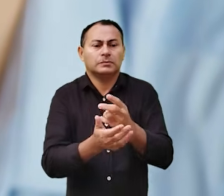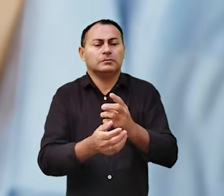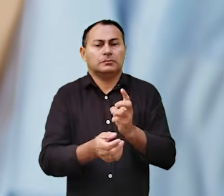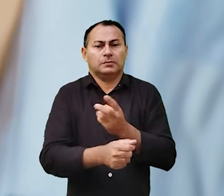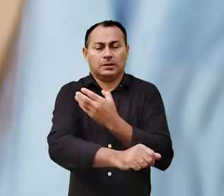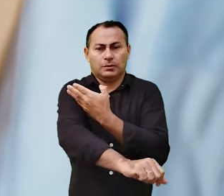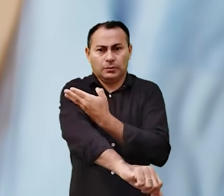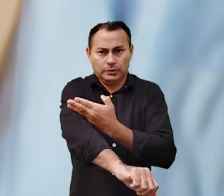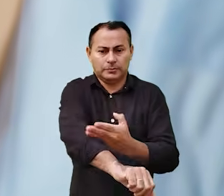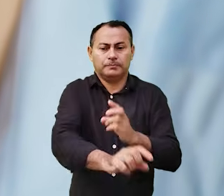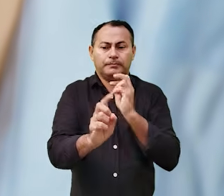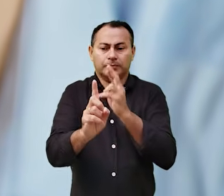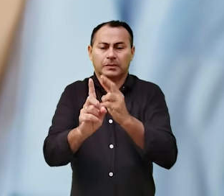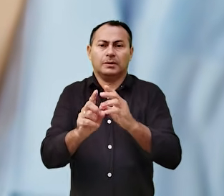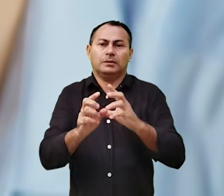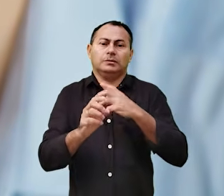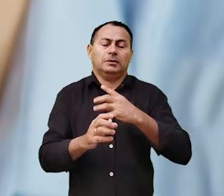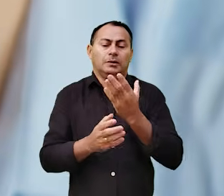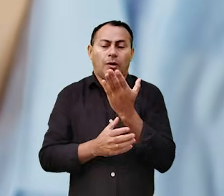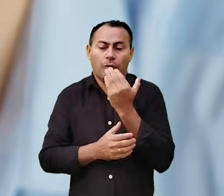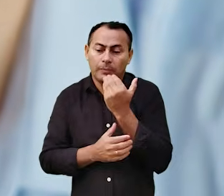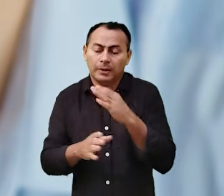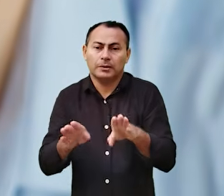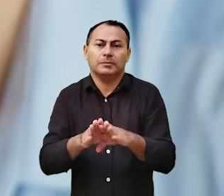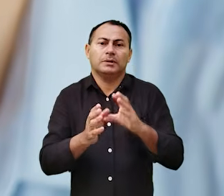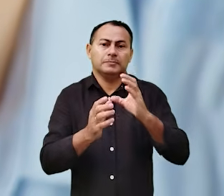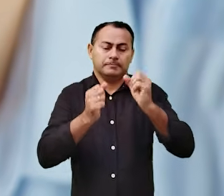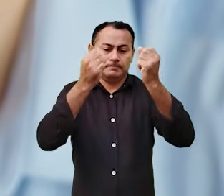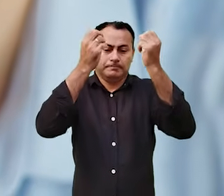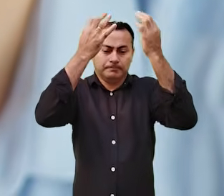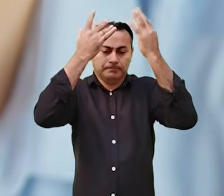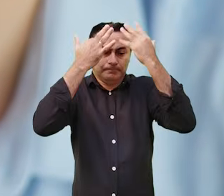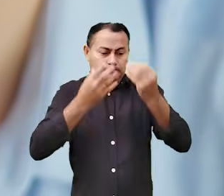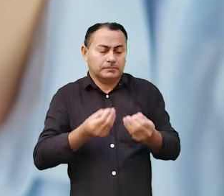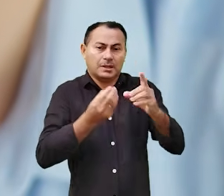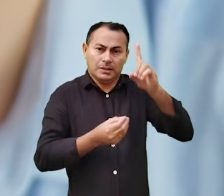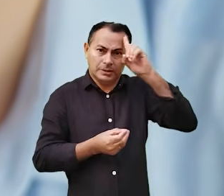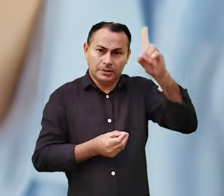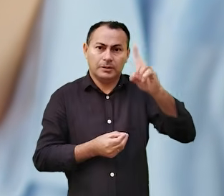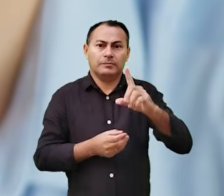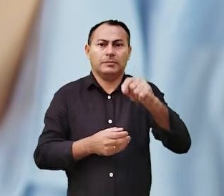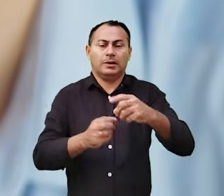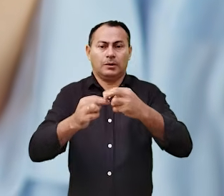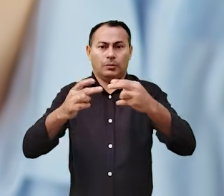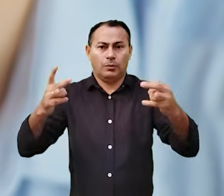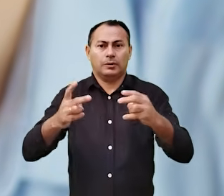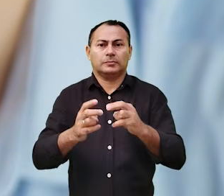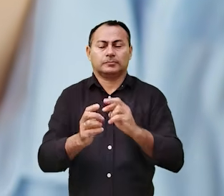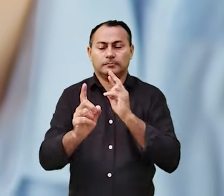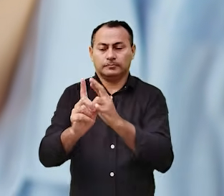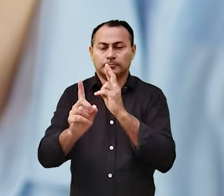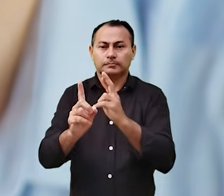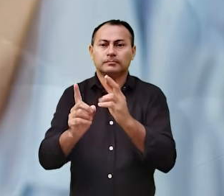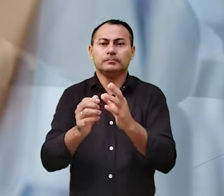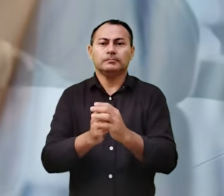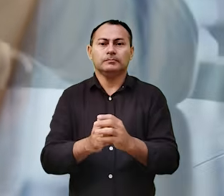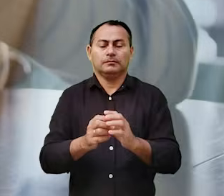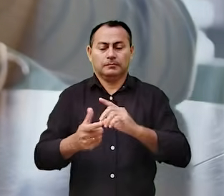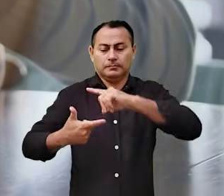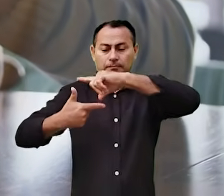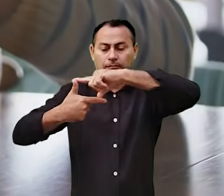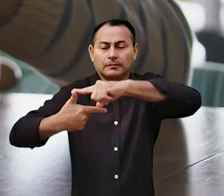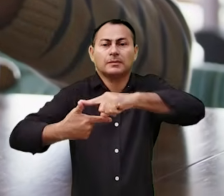com seus costumes referentes a tipos de comida e a consagração de dias. Estas coisas se referiam